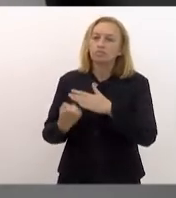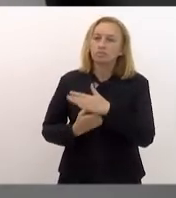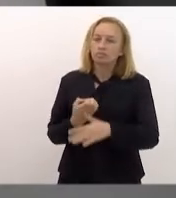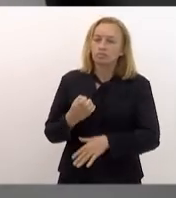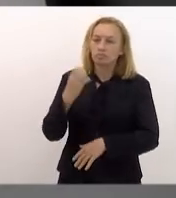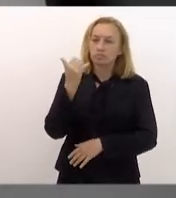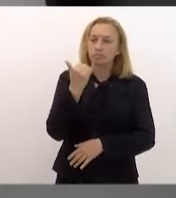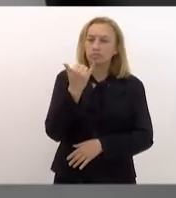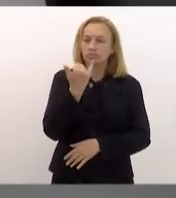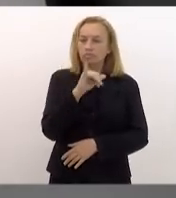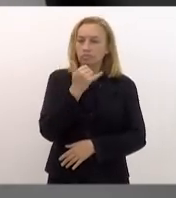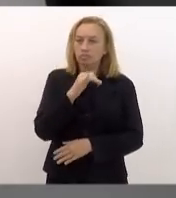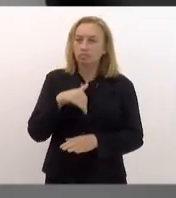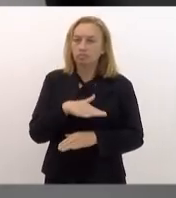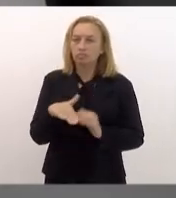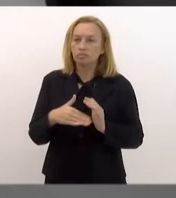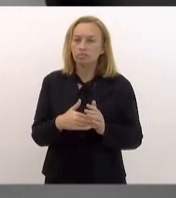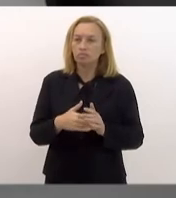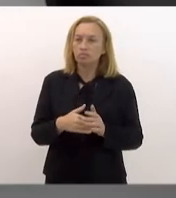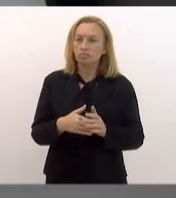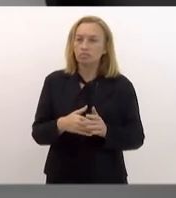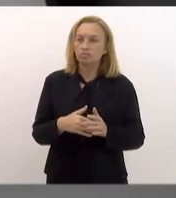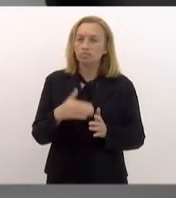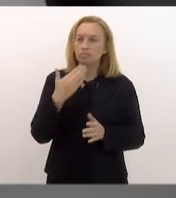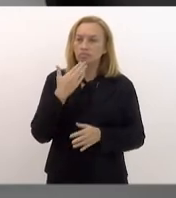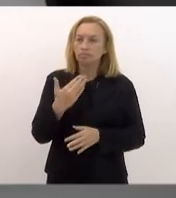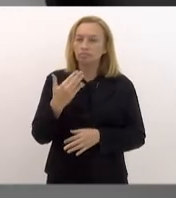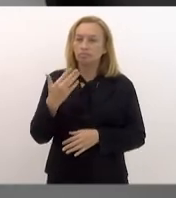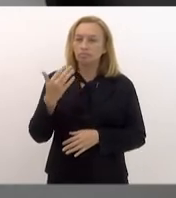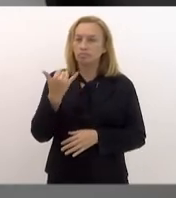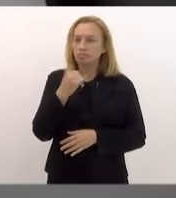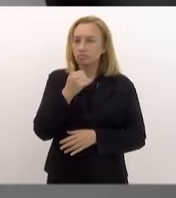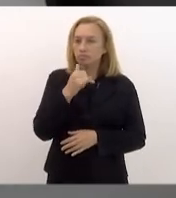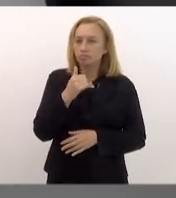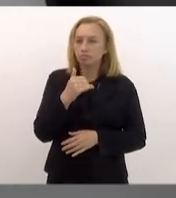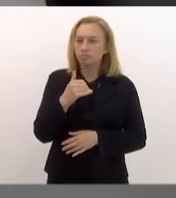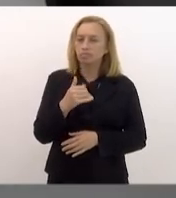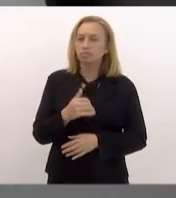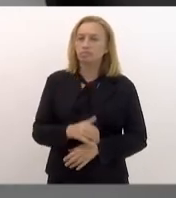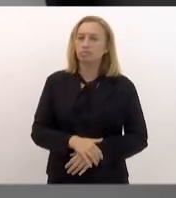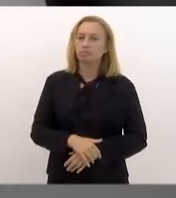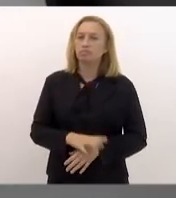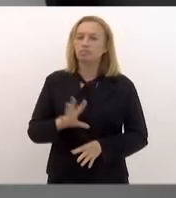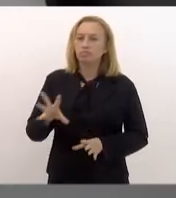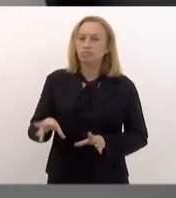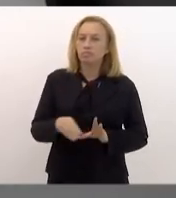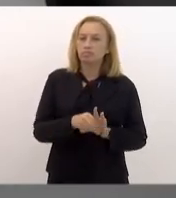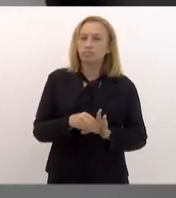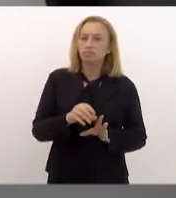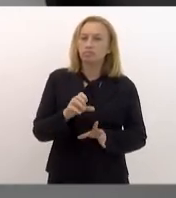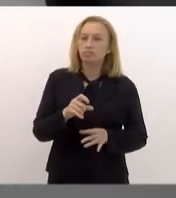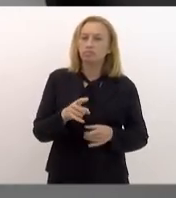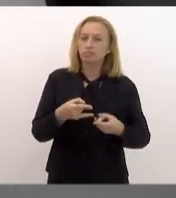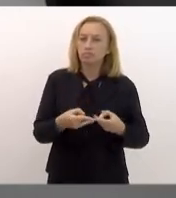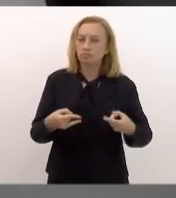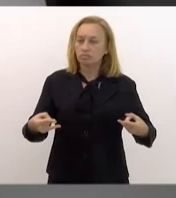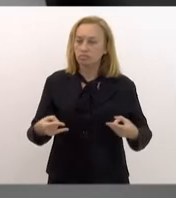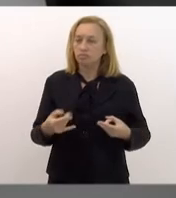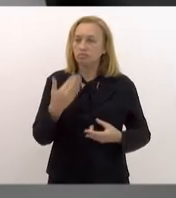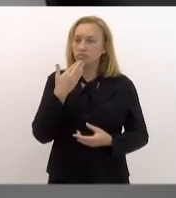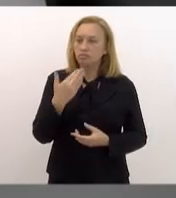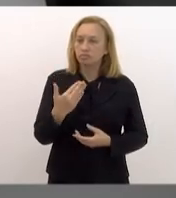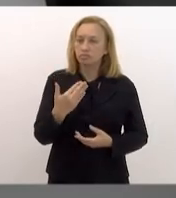toda ligação que é solicitada é incluído no checklist que apresente um autorizo